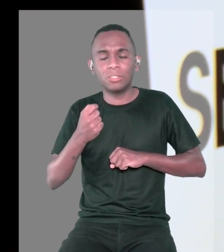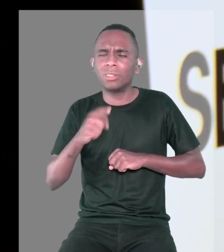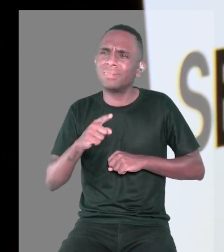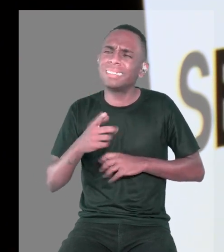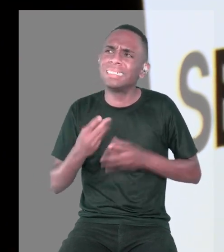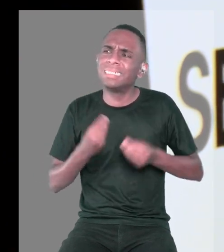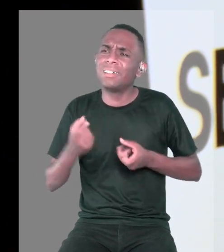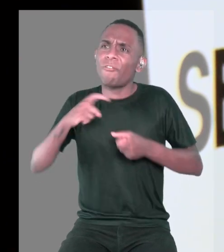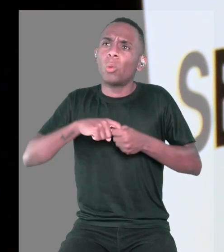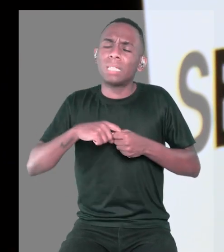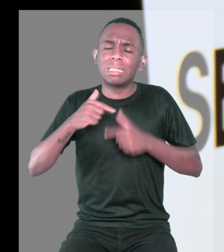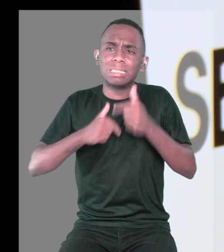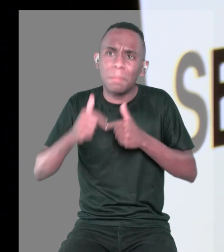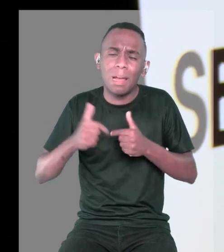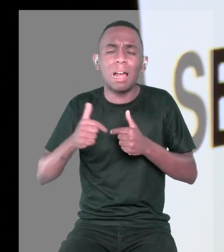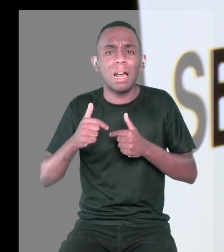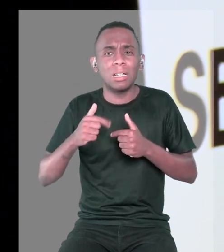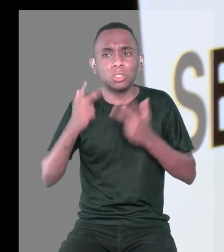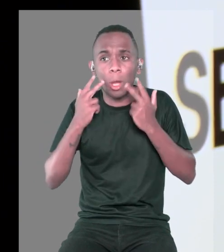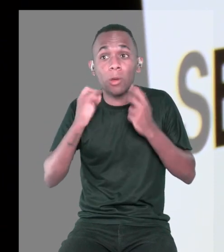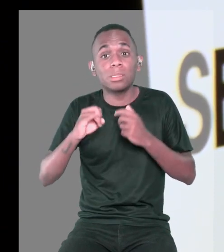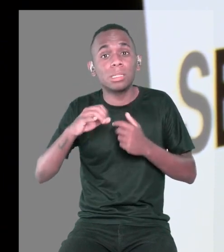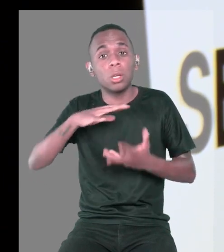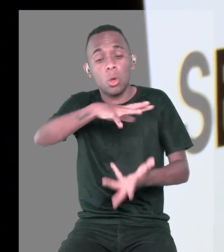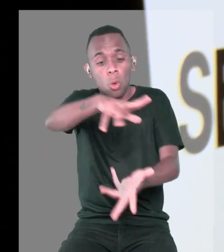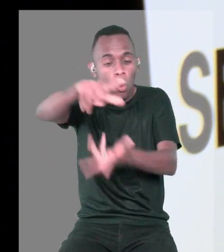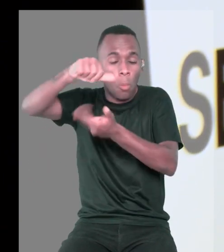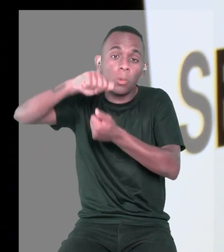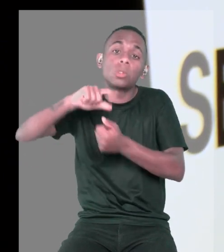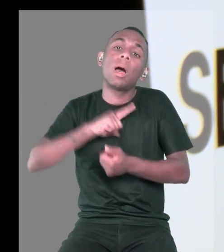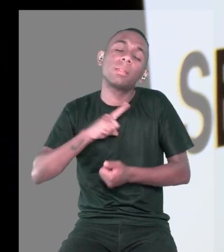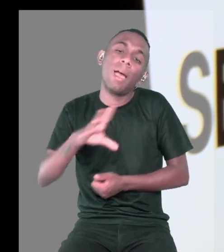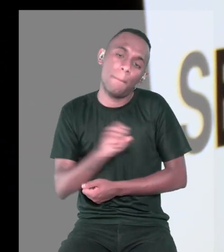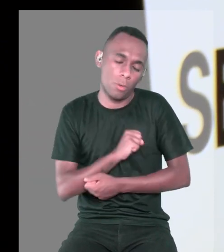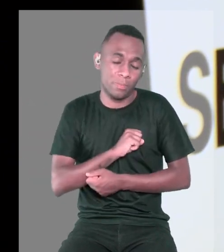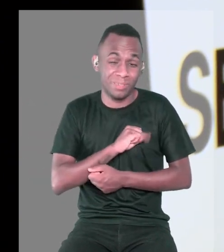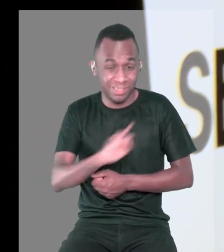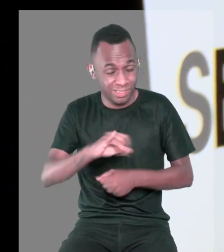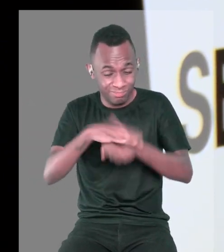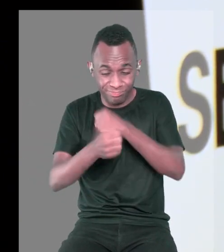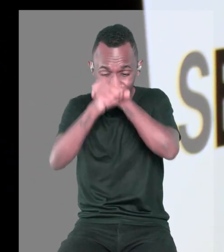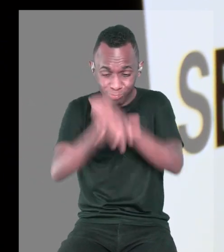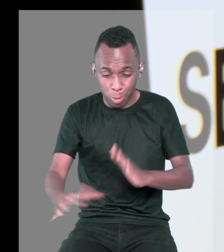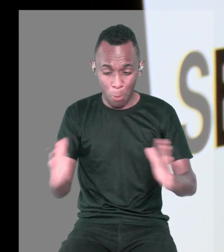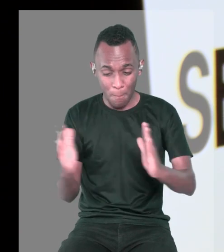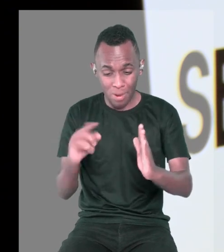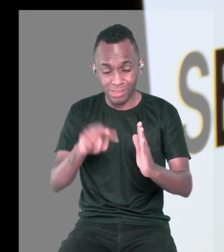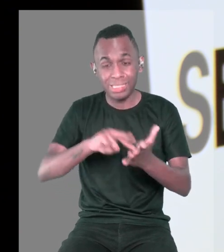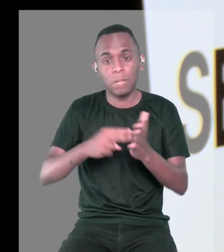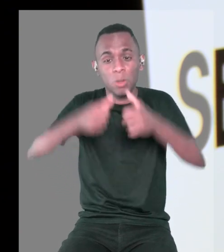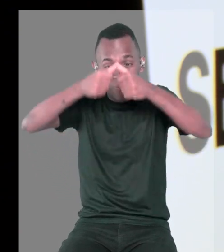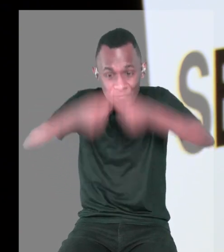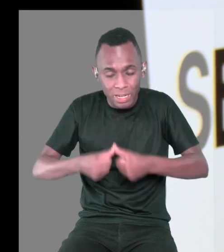que valia a pena voltar ao mundo caso nele houvesse amor. Se, ao contrário, a pandemia de